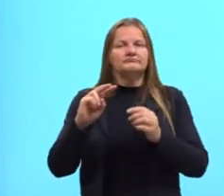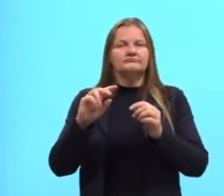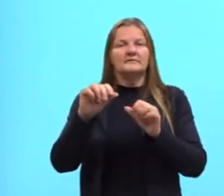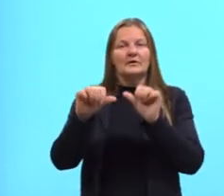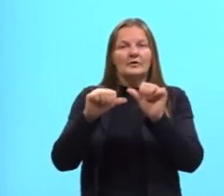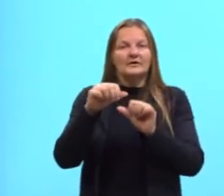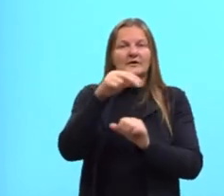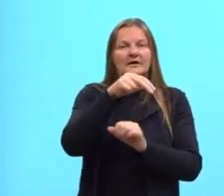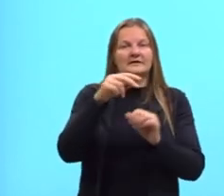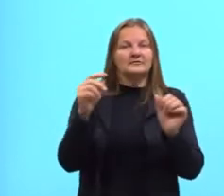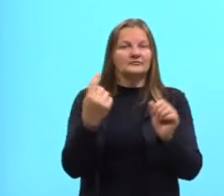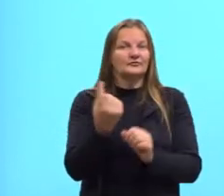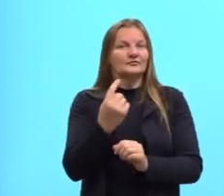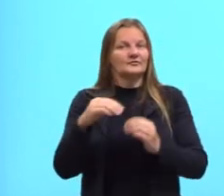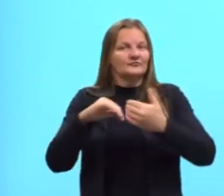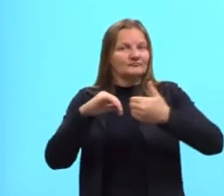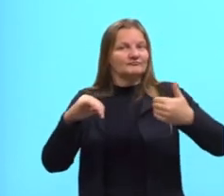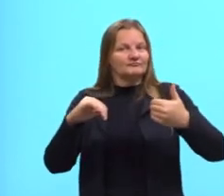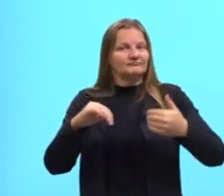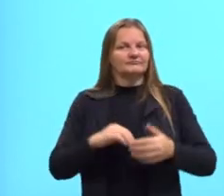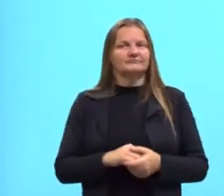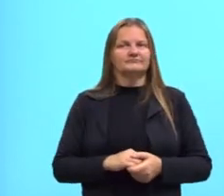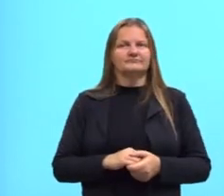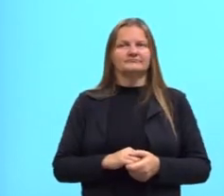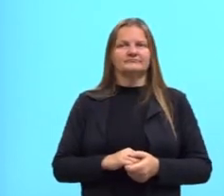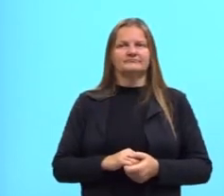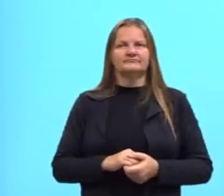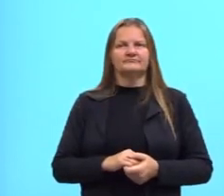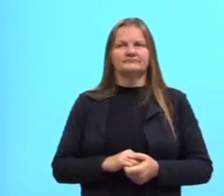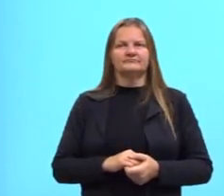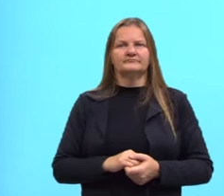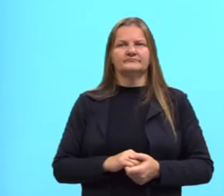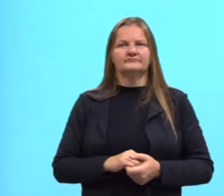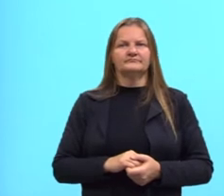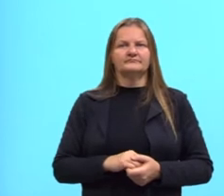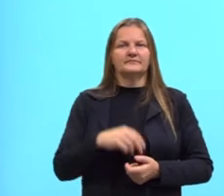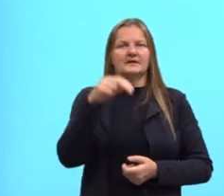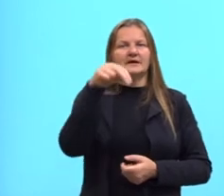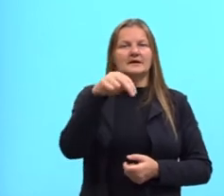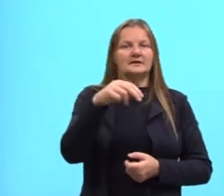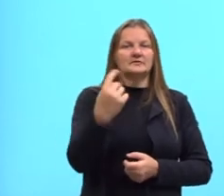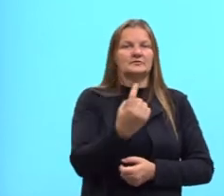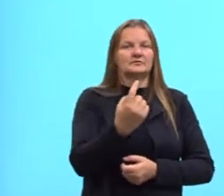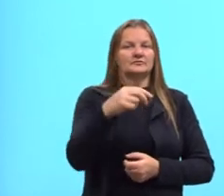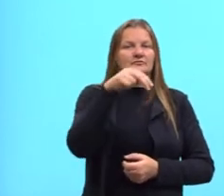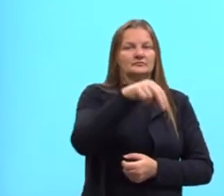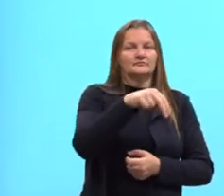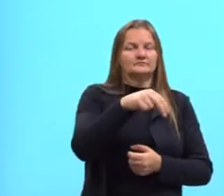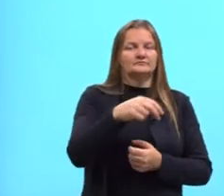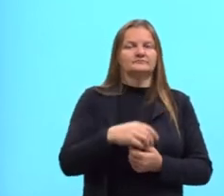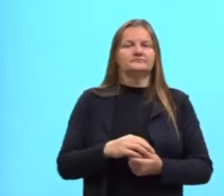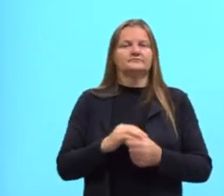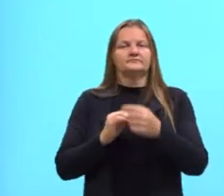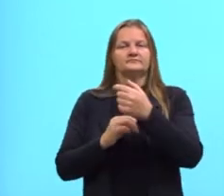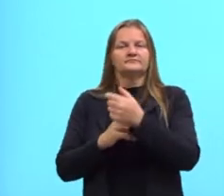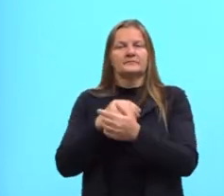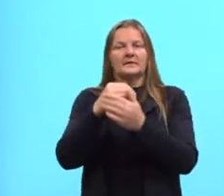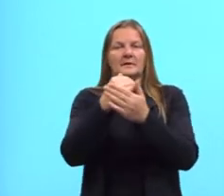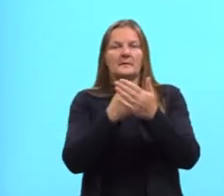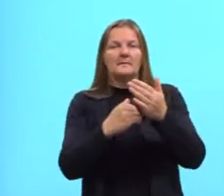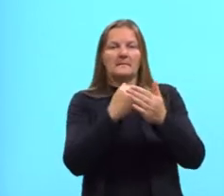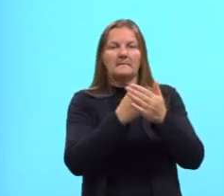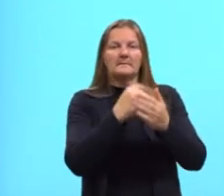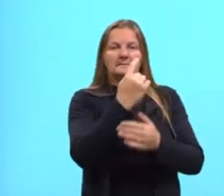novamente utilizamos a operação inversa quero isolar o n e estou ali subtraindo um